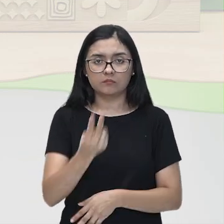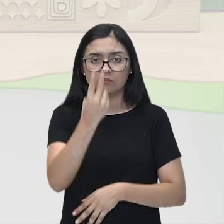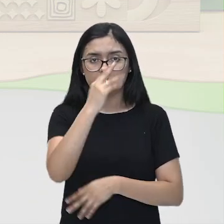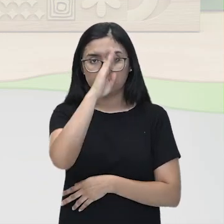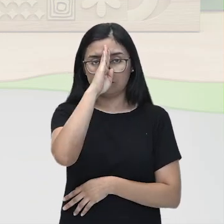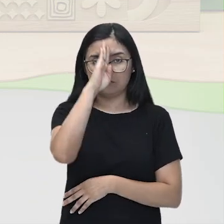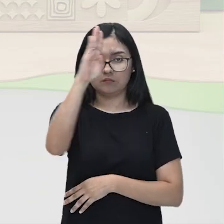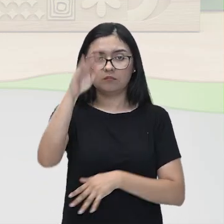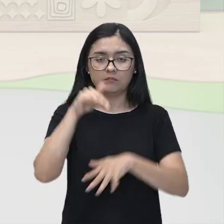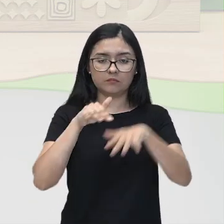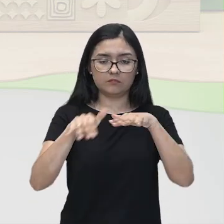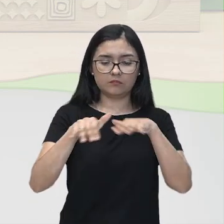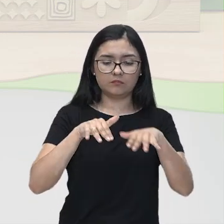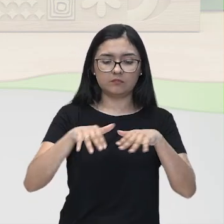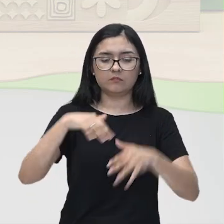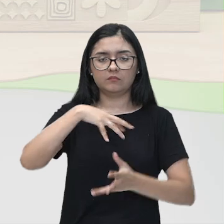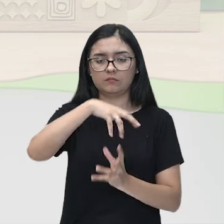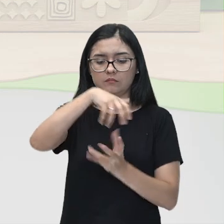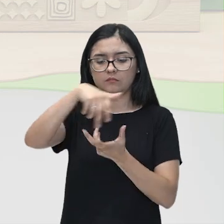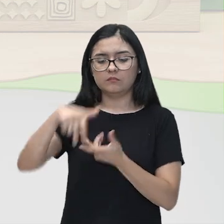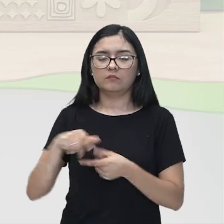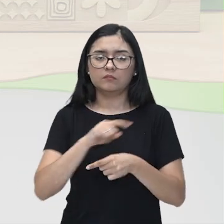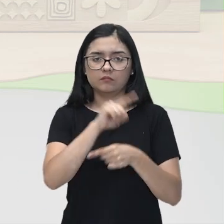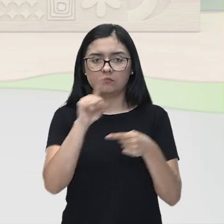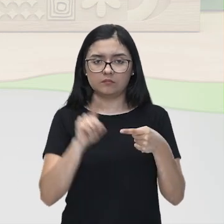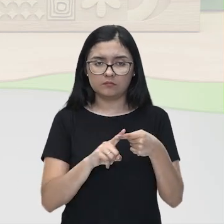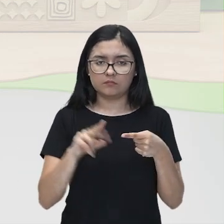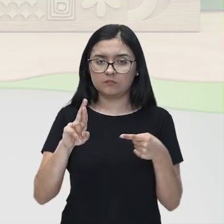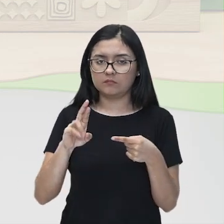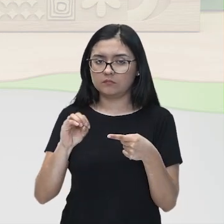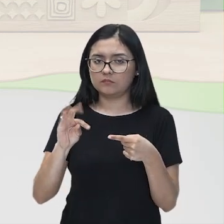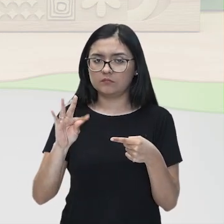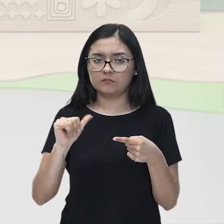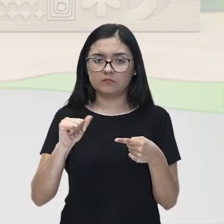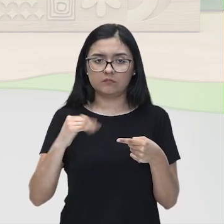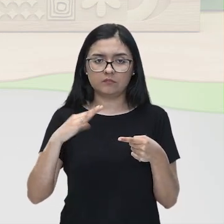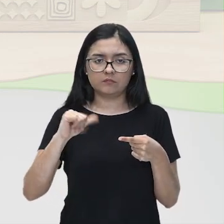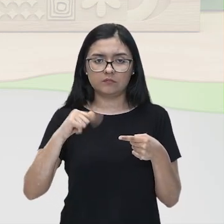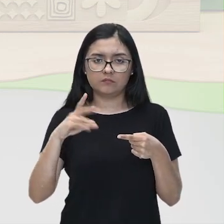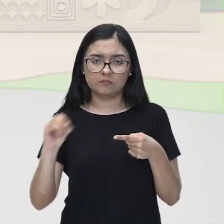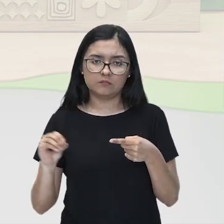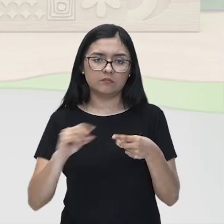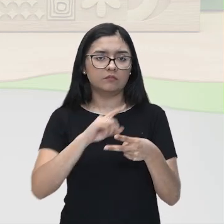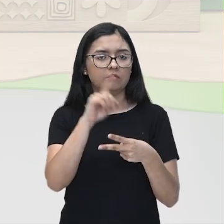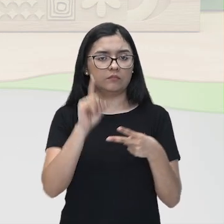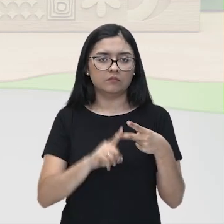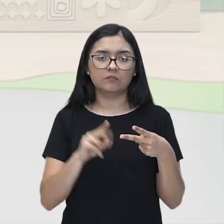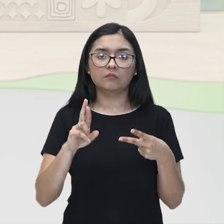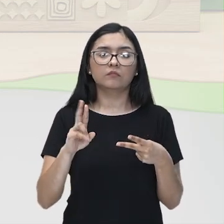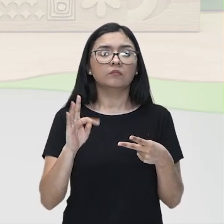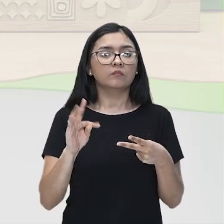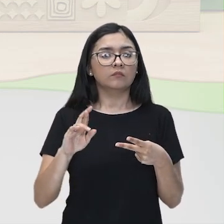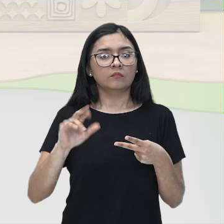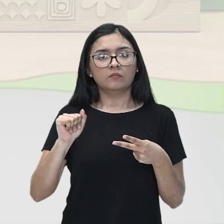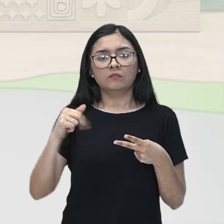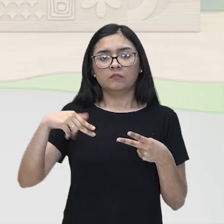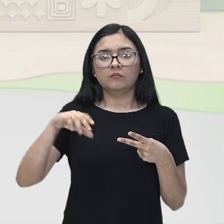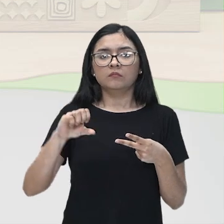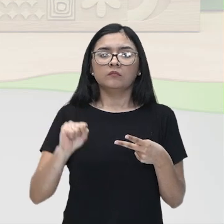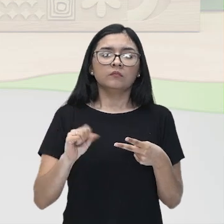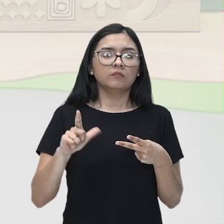principais movimentos são a rotação e a translação, que